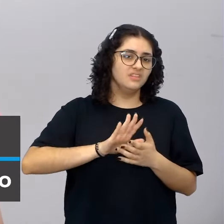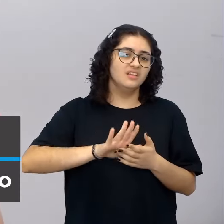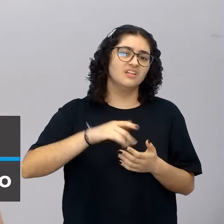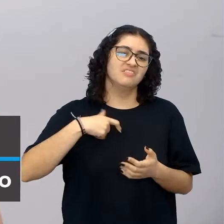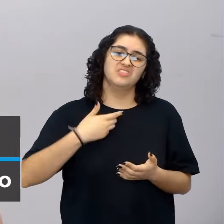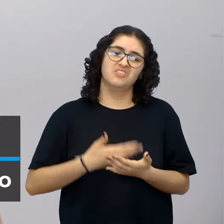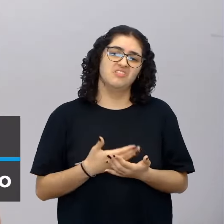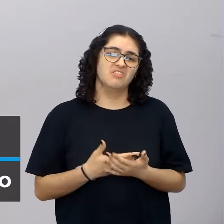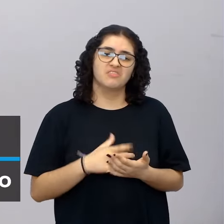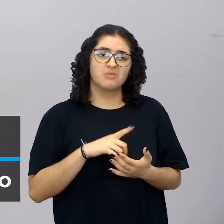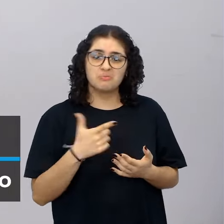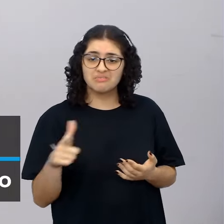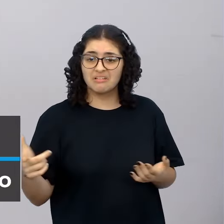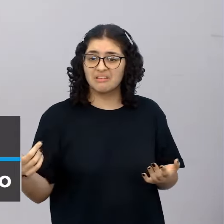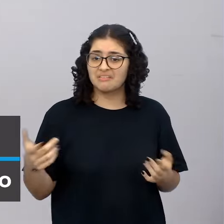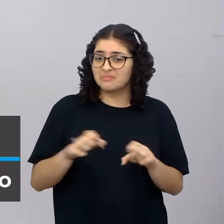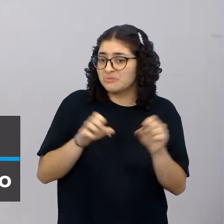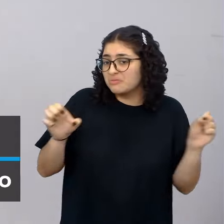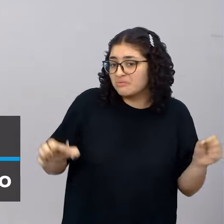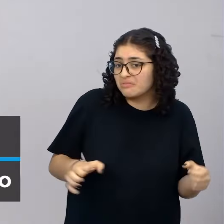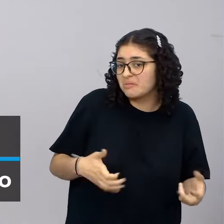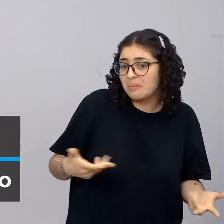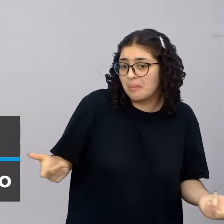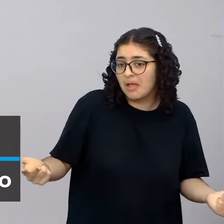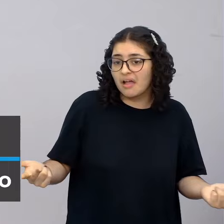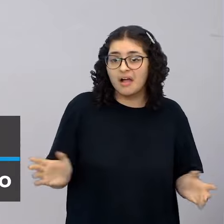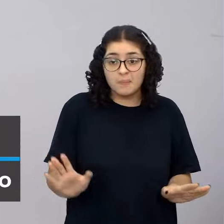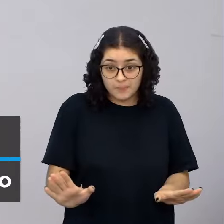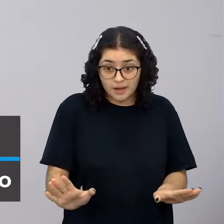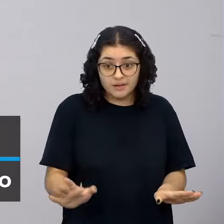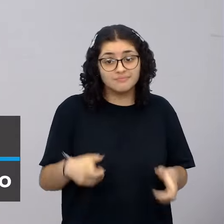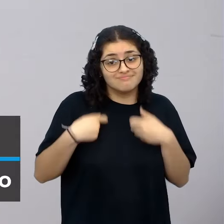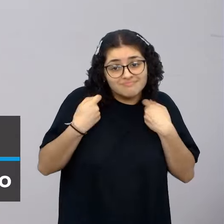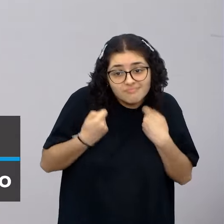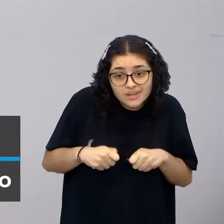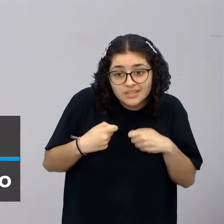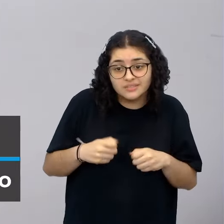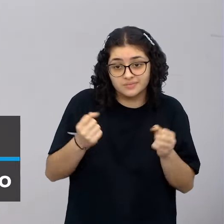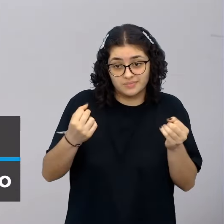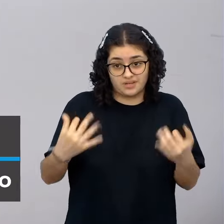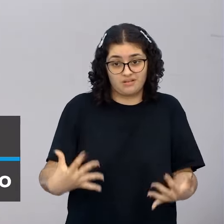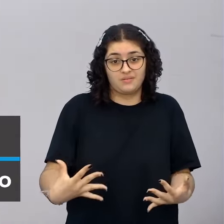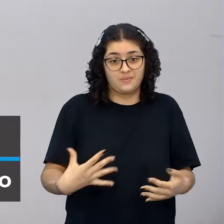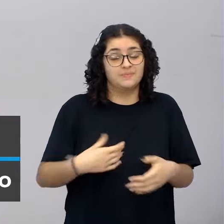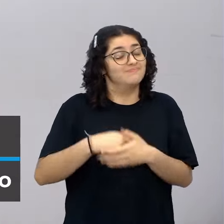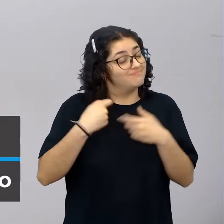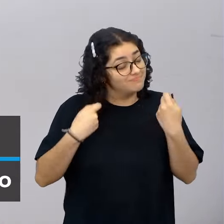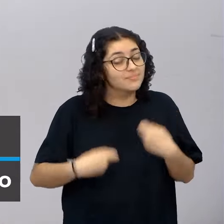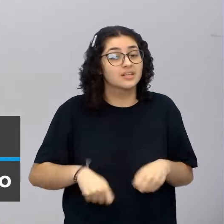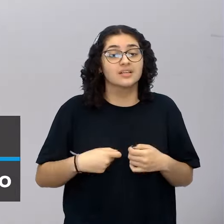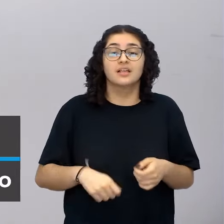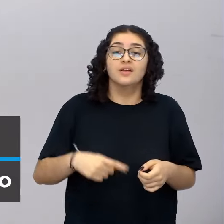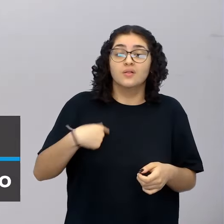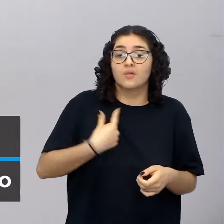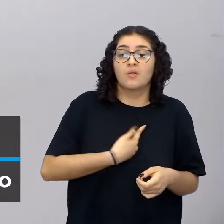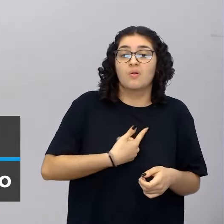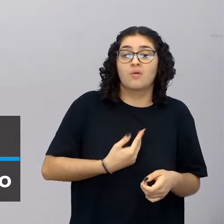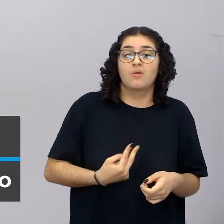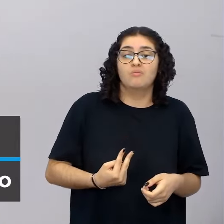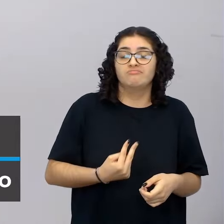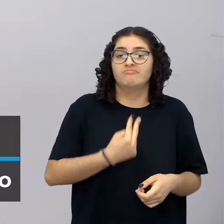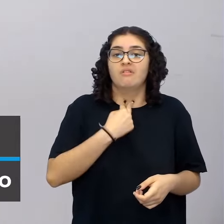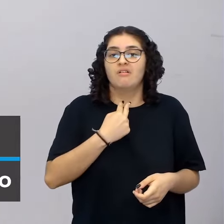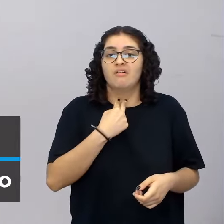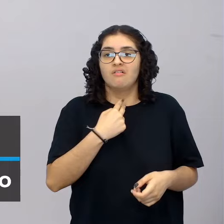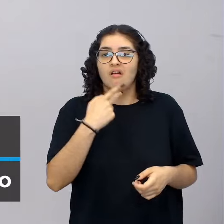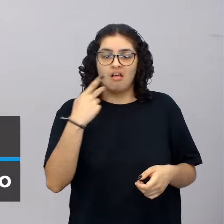minha escola não tem estrutura e tal. Só que, gente, assim, a gente vai ter que falar sobre isso. Uma hora a gente vai ter que falar, a gente não pode dizer não vou